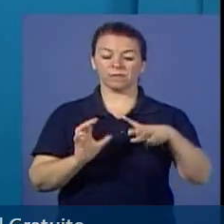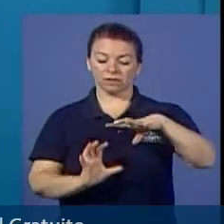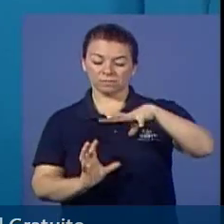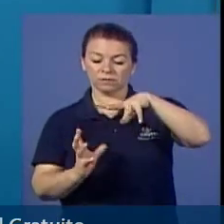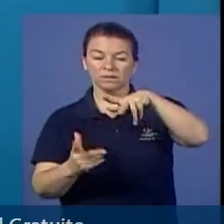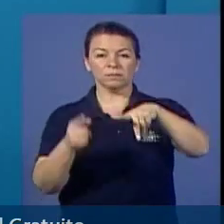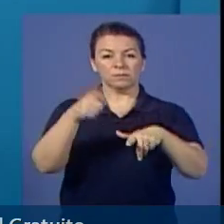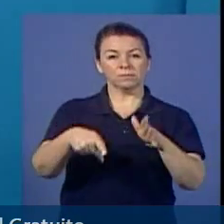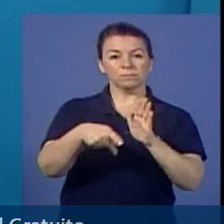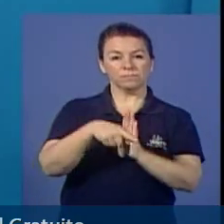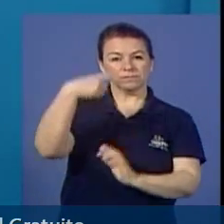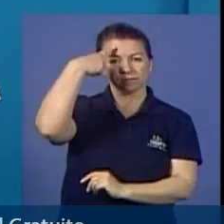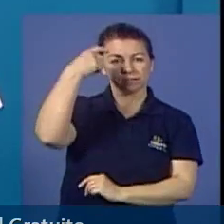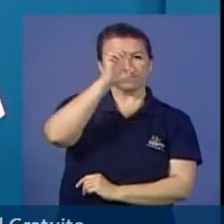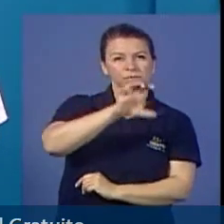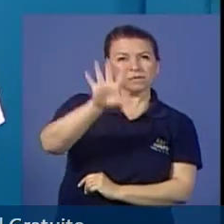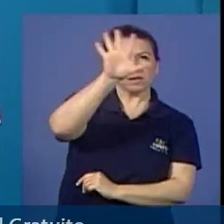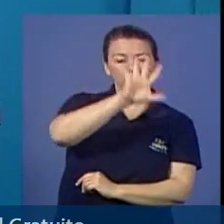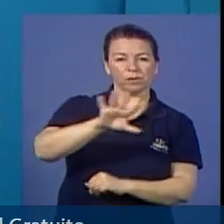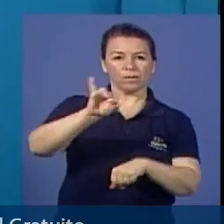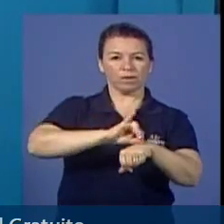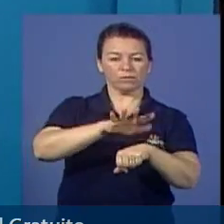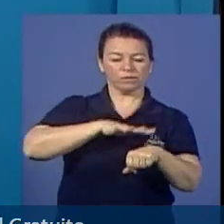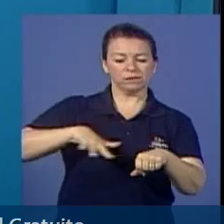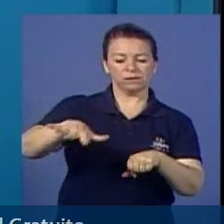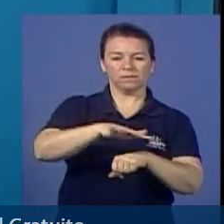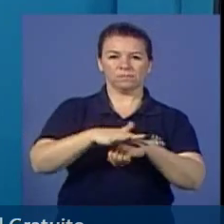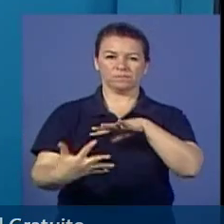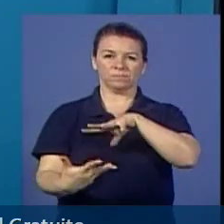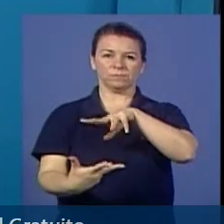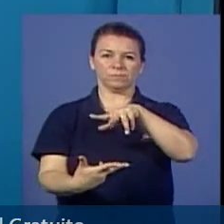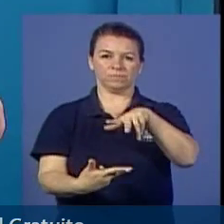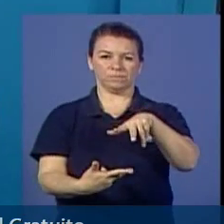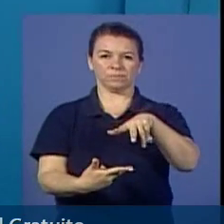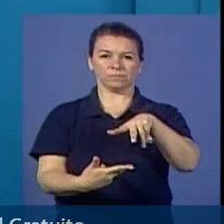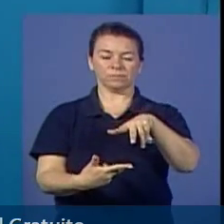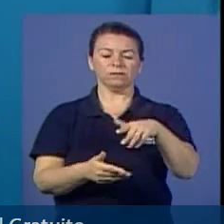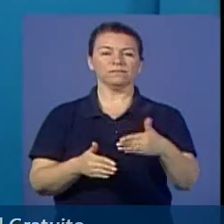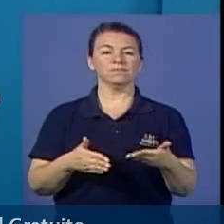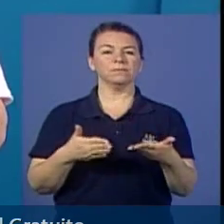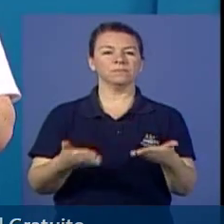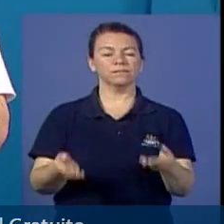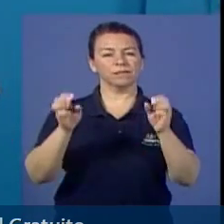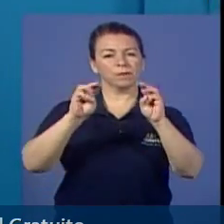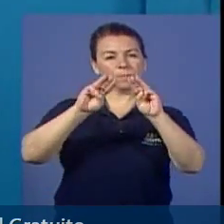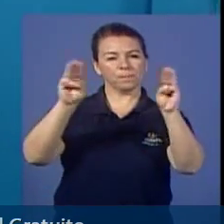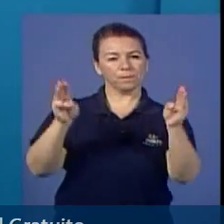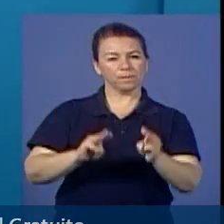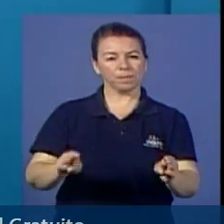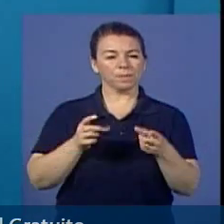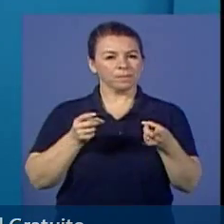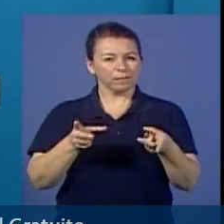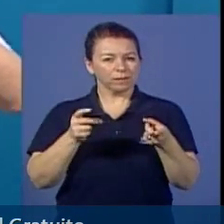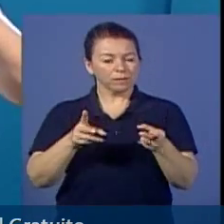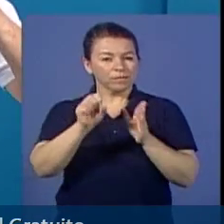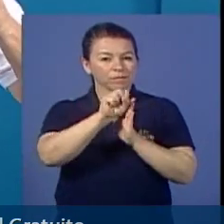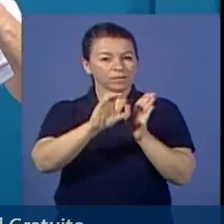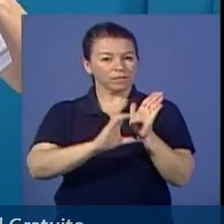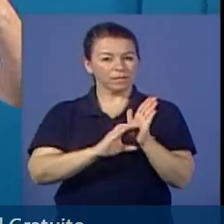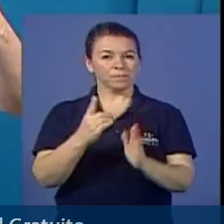eurocêntrica de mundo, de que o Coruja falou há pouco. Então, esses mapas vendidos desde o século XIX,